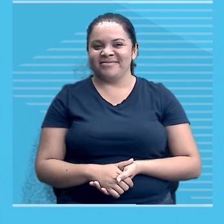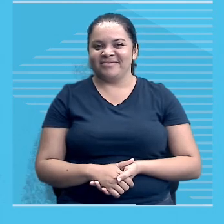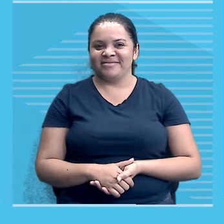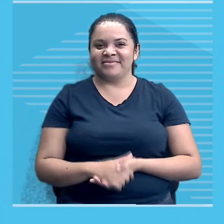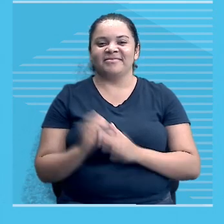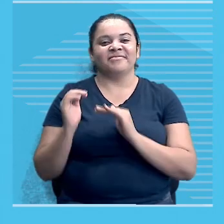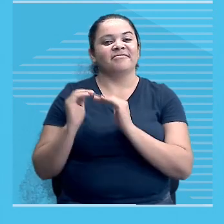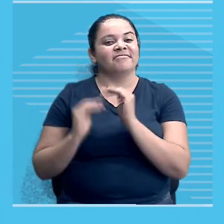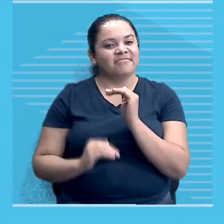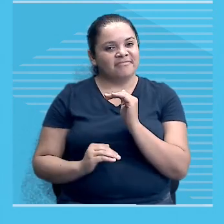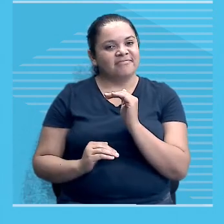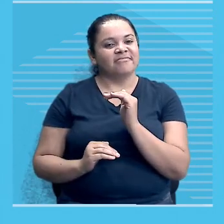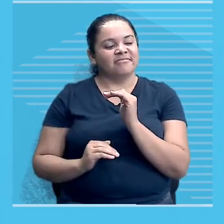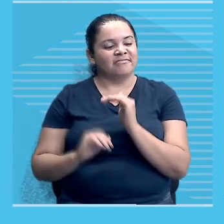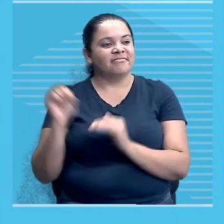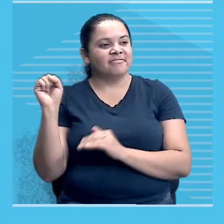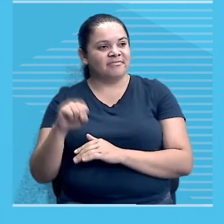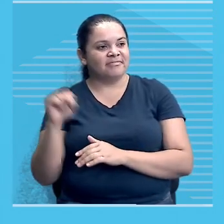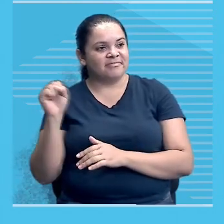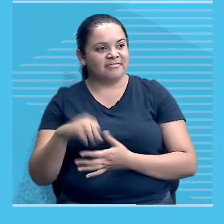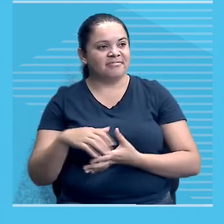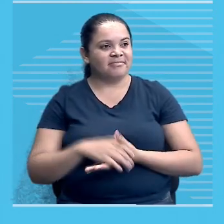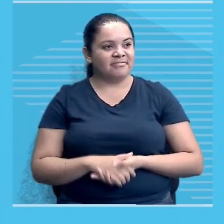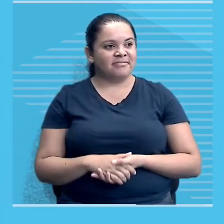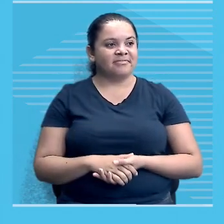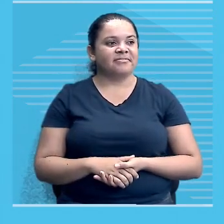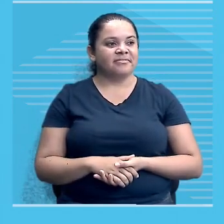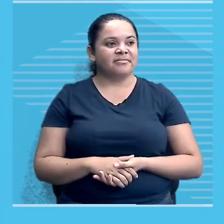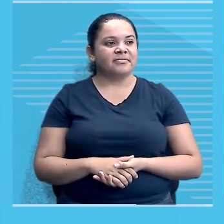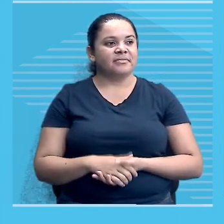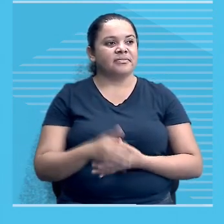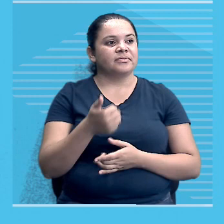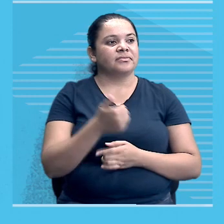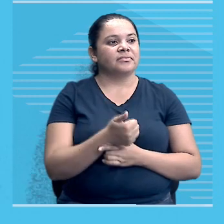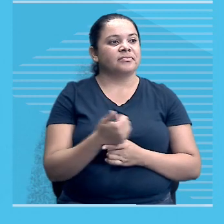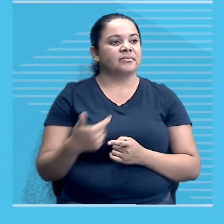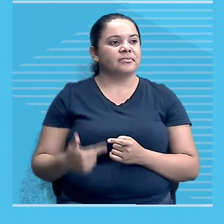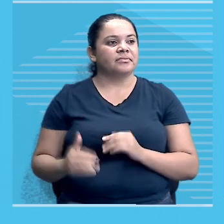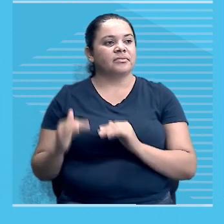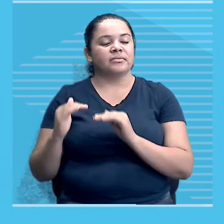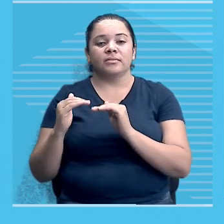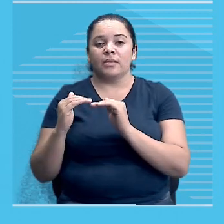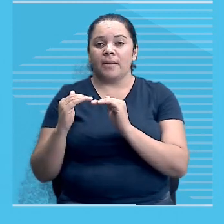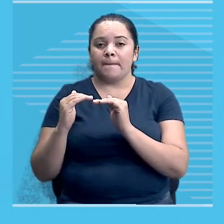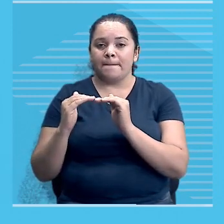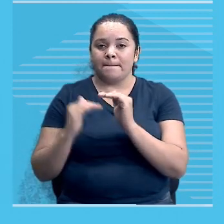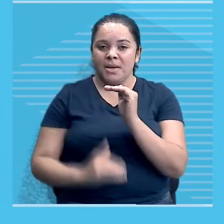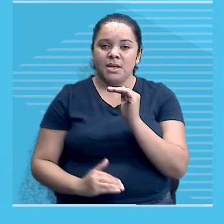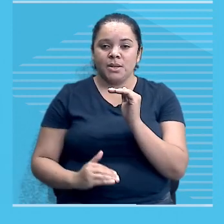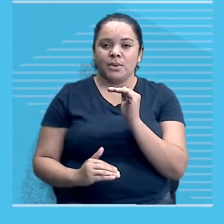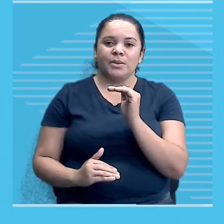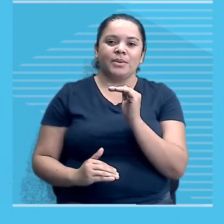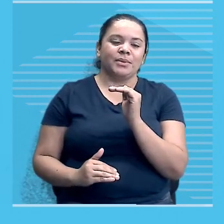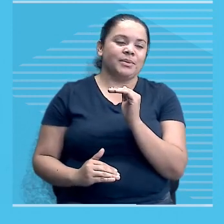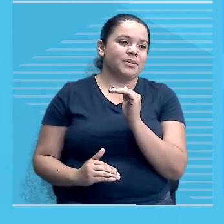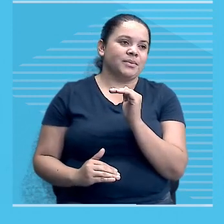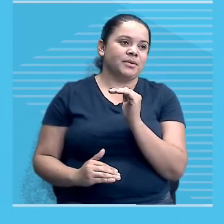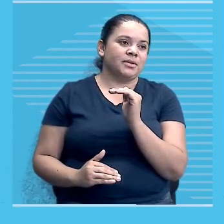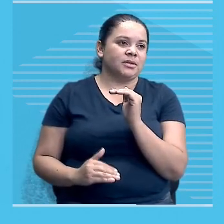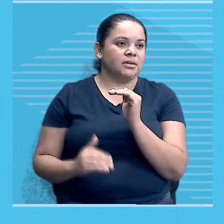menor né Tem um sobre dois meu povo é menor do que um galerinha 1 sobre 2